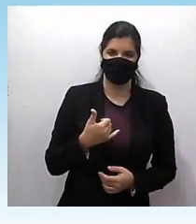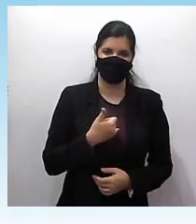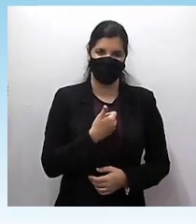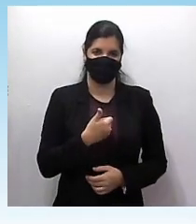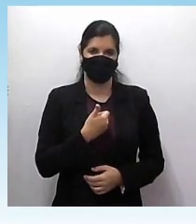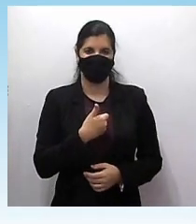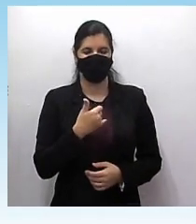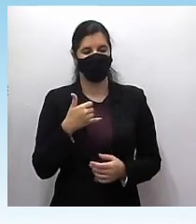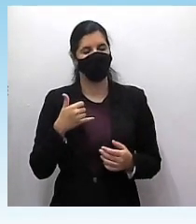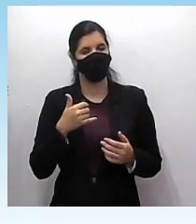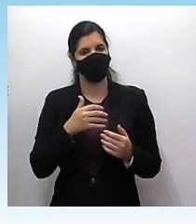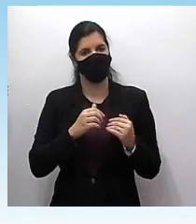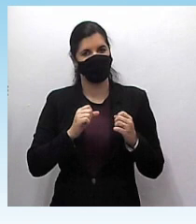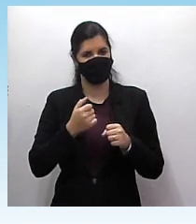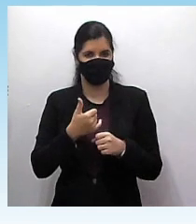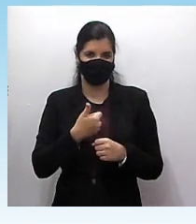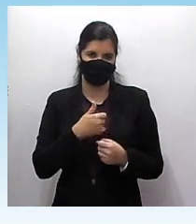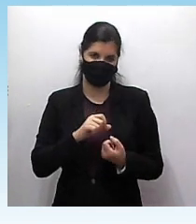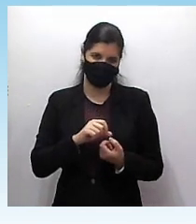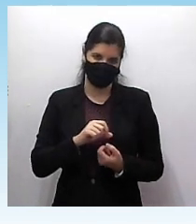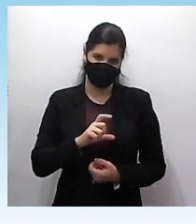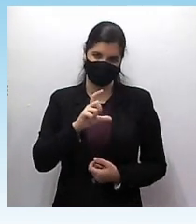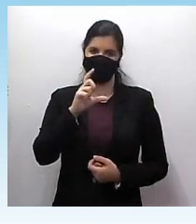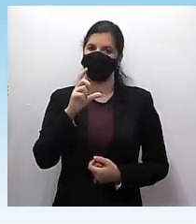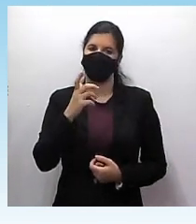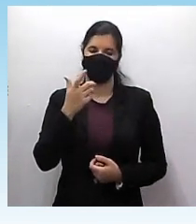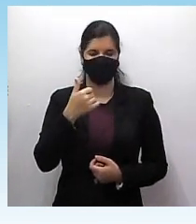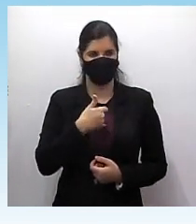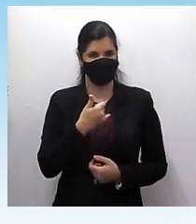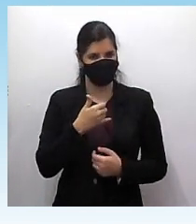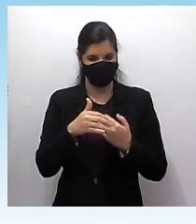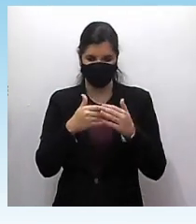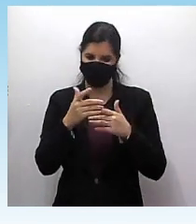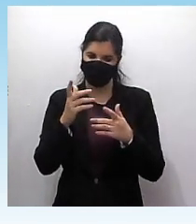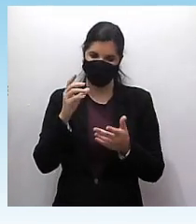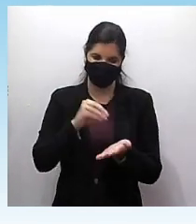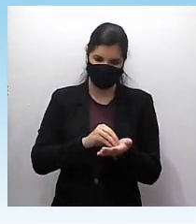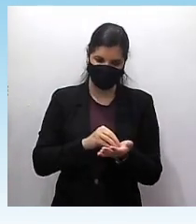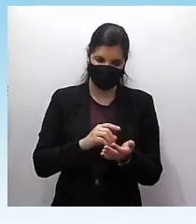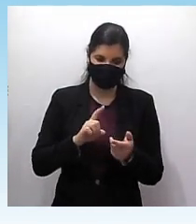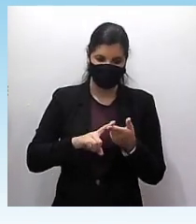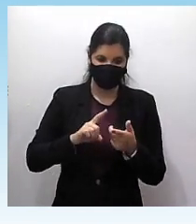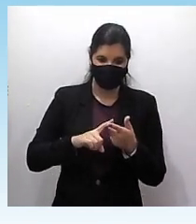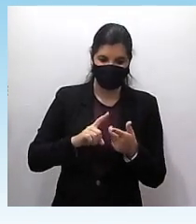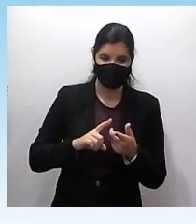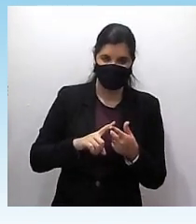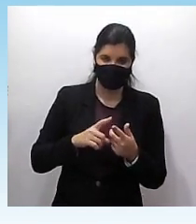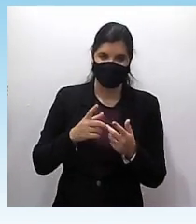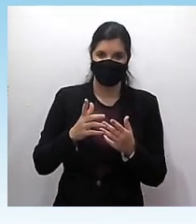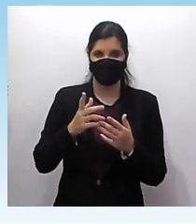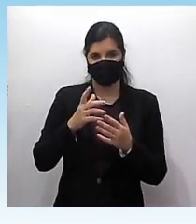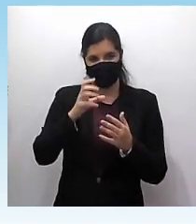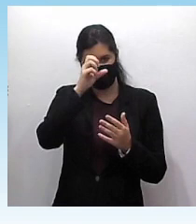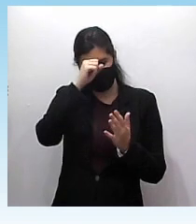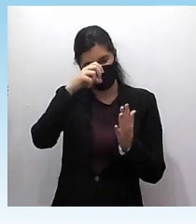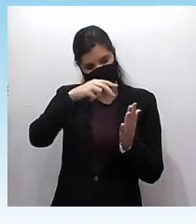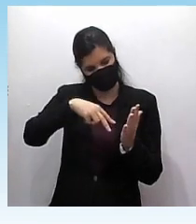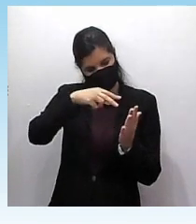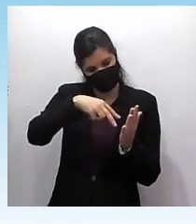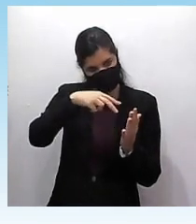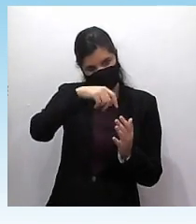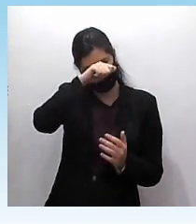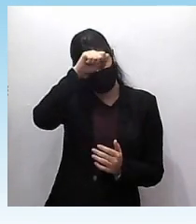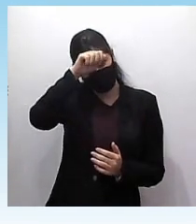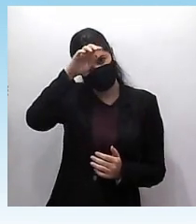vida cai, né? O analfabetismo, então um país desenvolvido ele tem que ter baixo ou quase nenhum analfabetismo. O Brasil